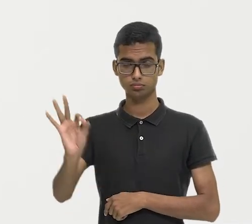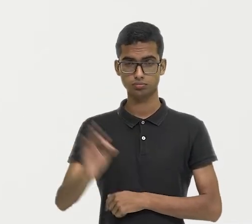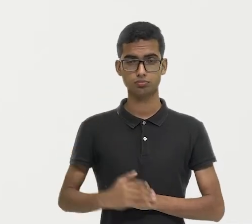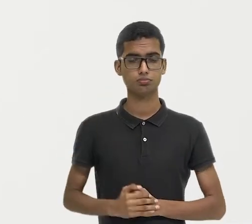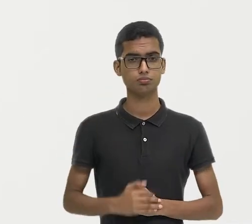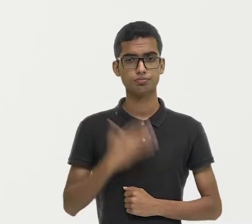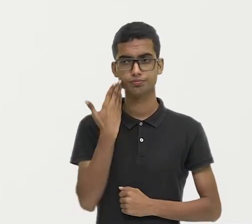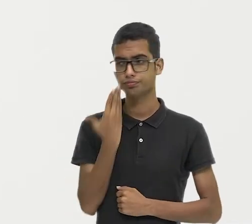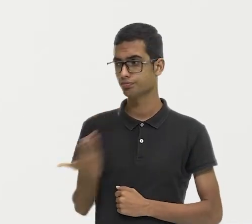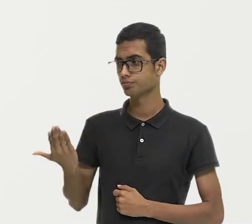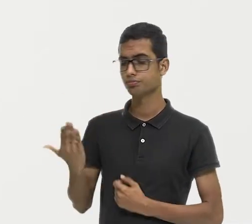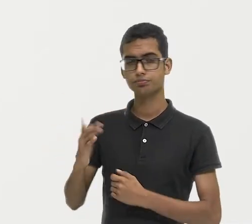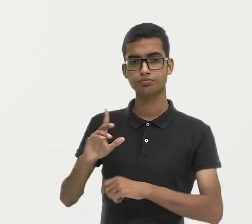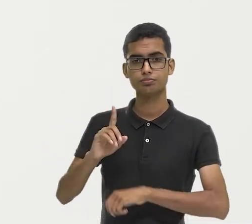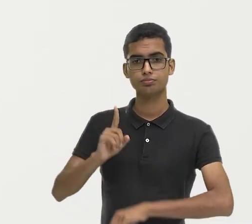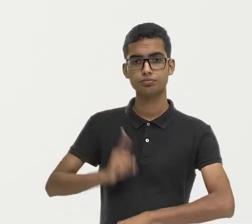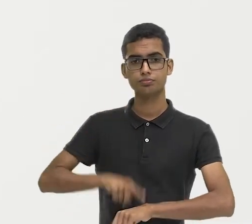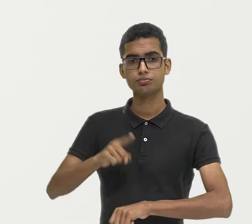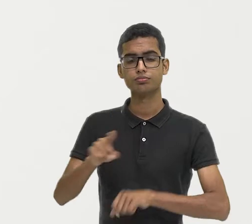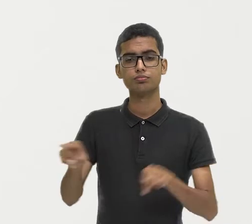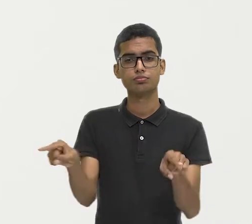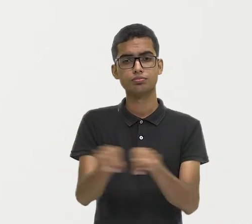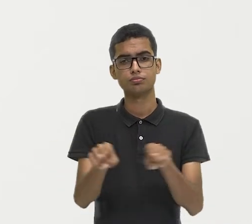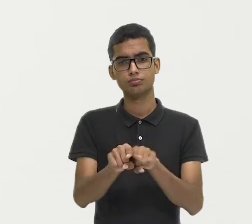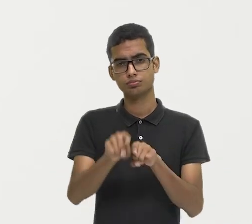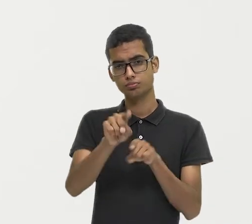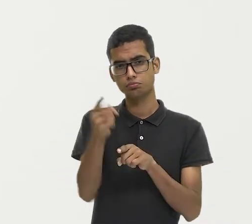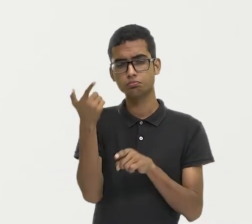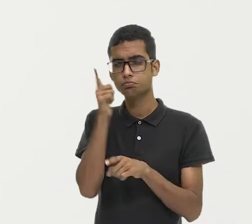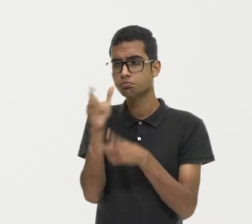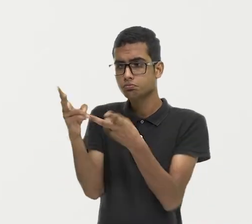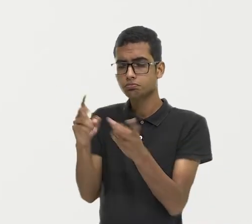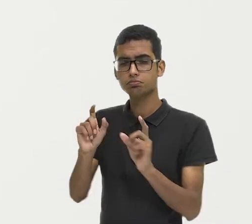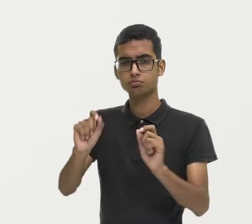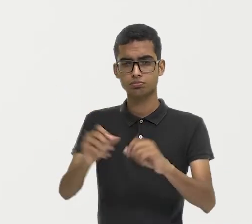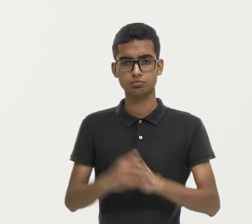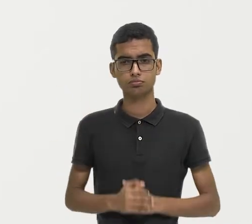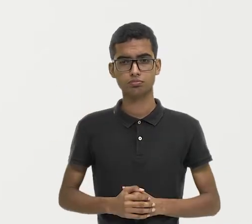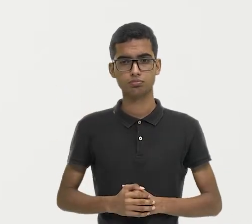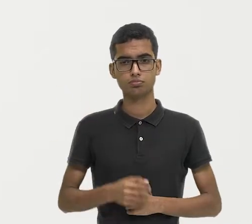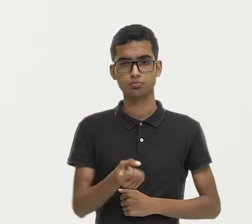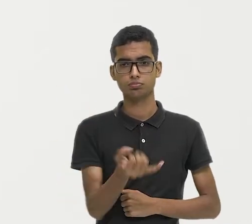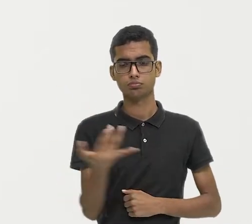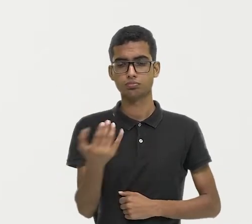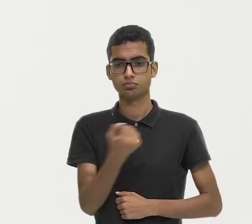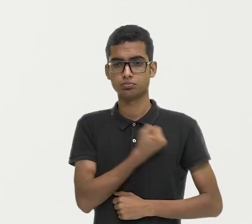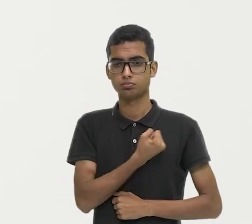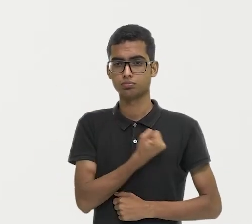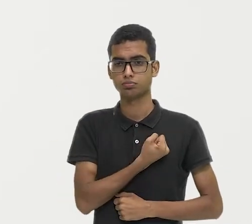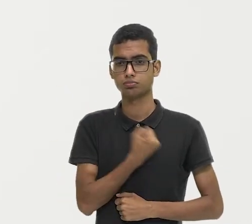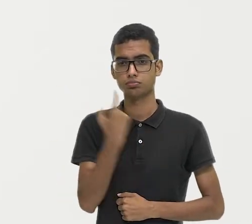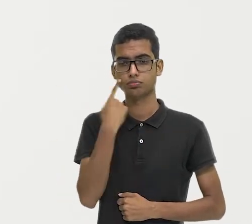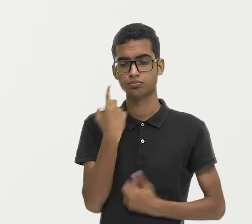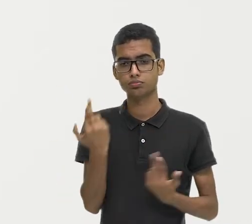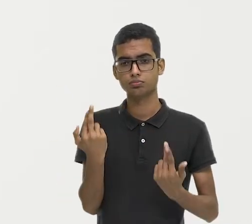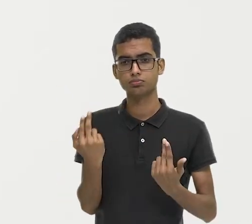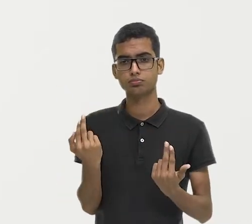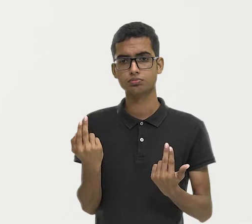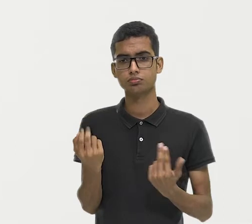100%, tá bom? E aí, automaticamente também você consegue reparar que o maior valor